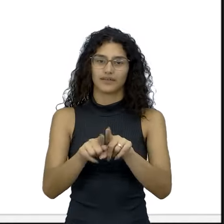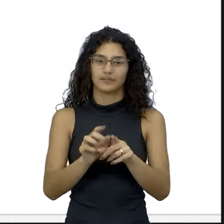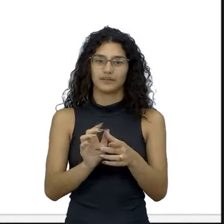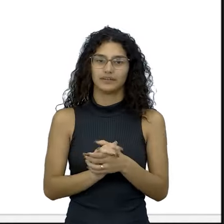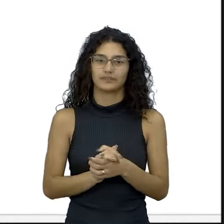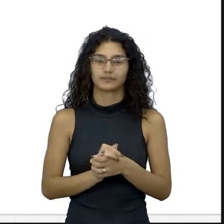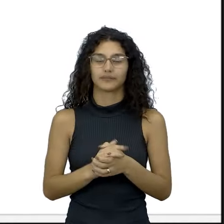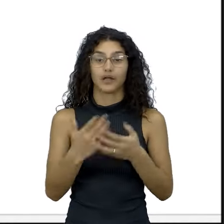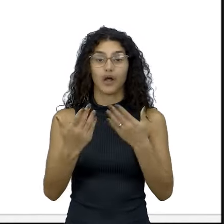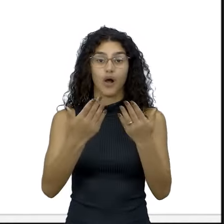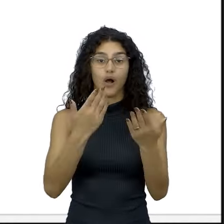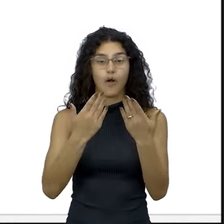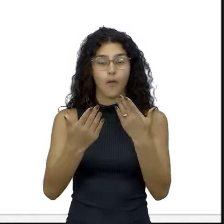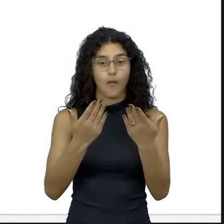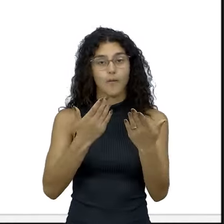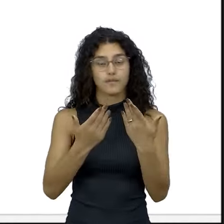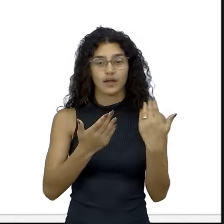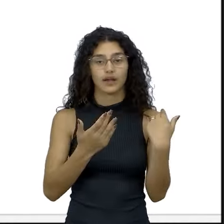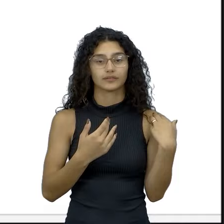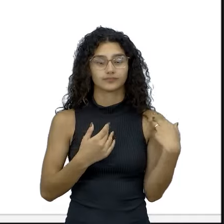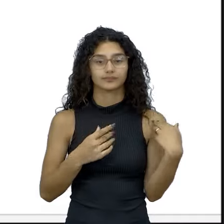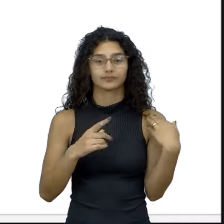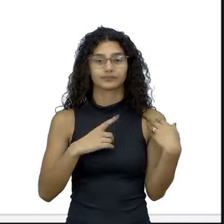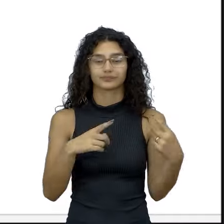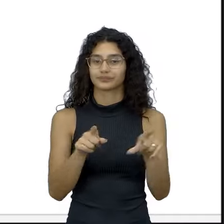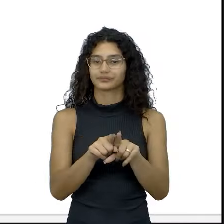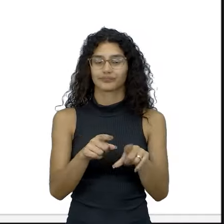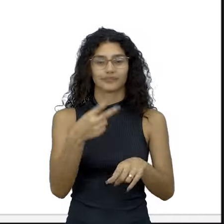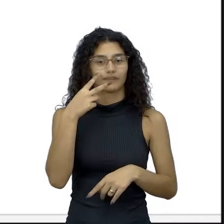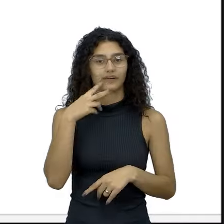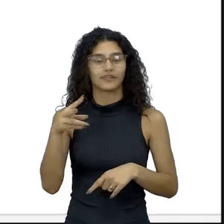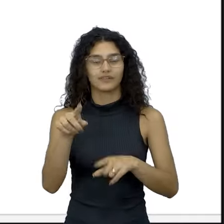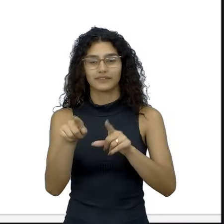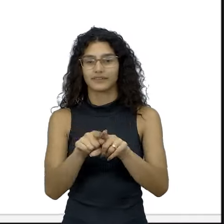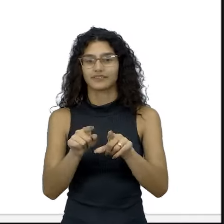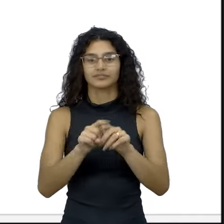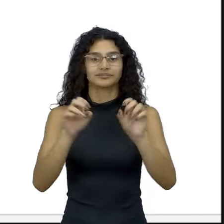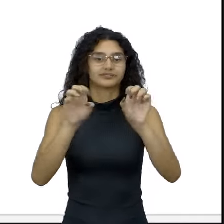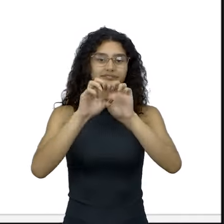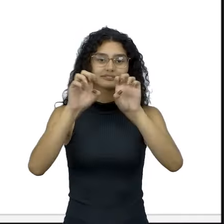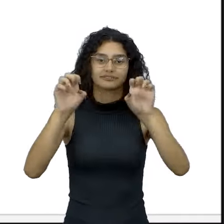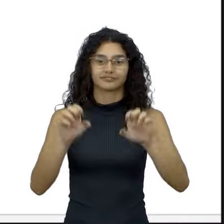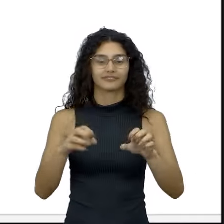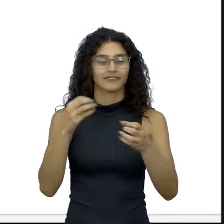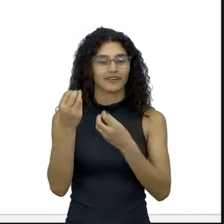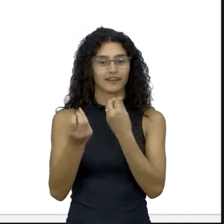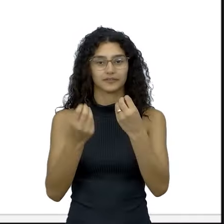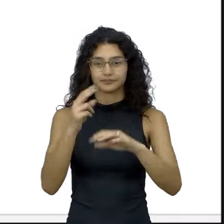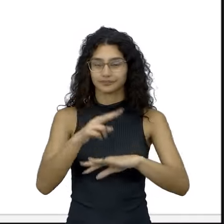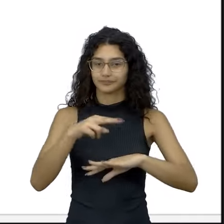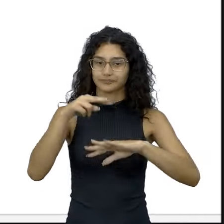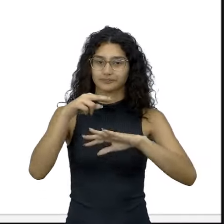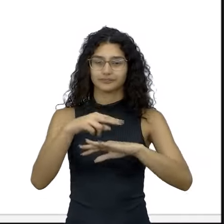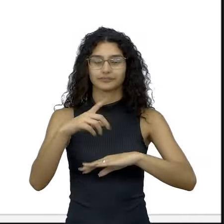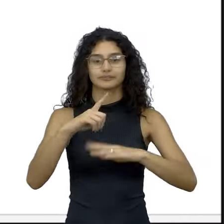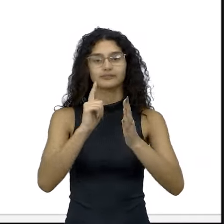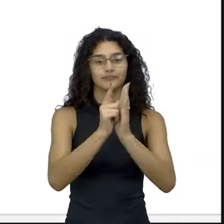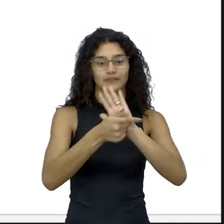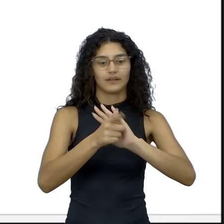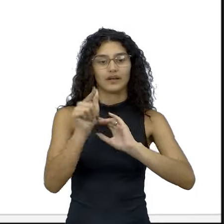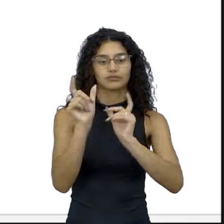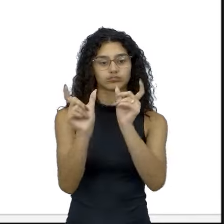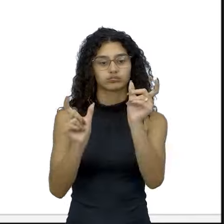ao comparar, com essa questão aqui, olhar justamente para essa estrutura composicional desse gênero, que é o verbete